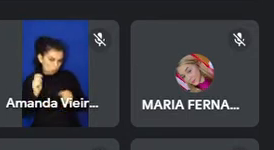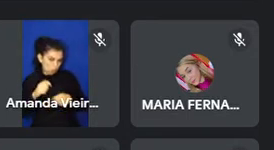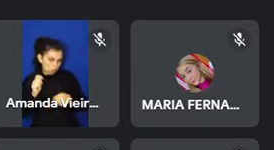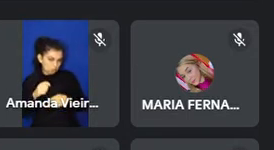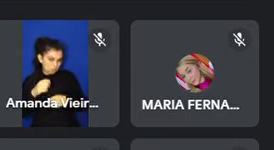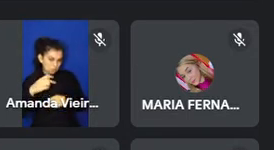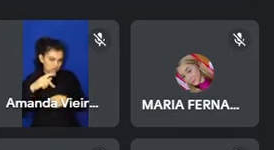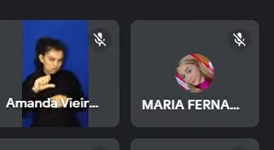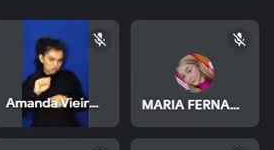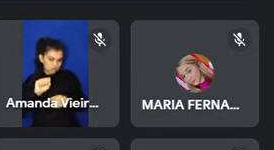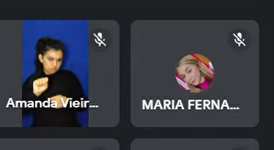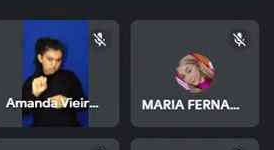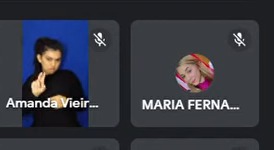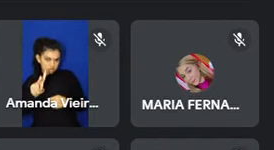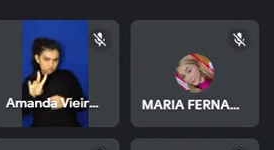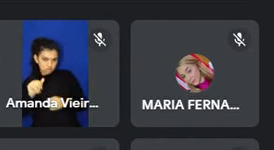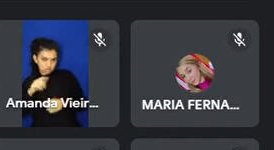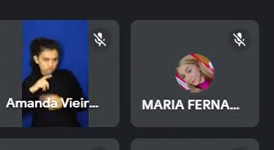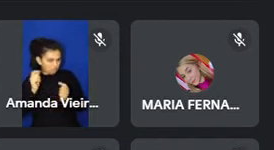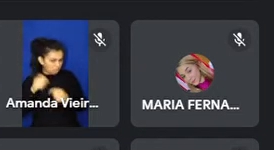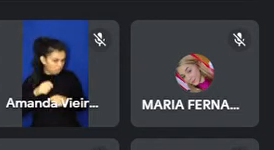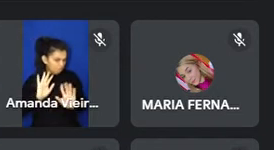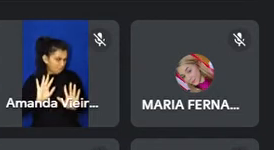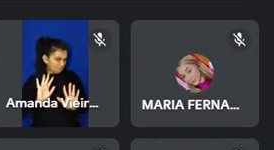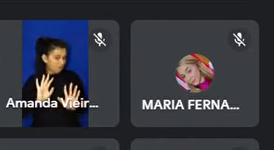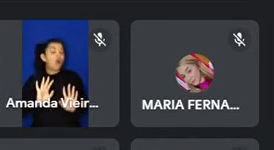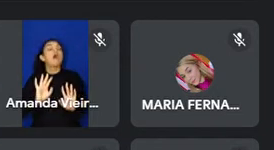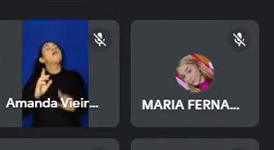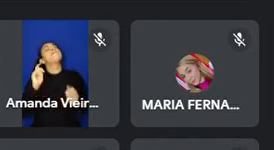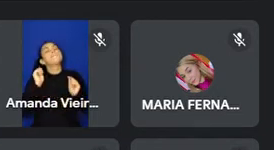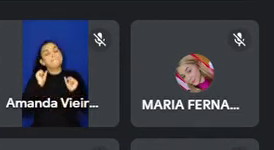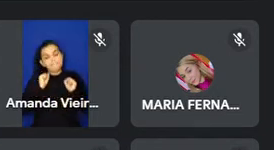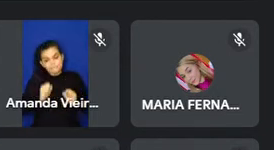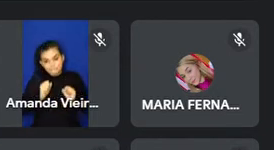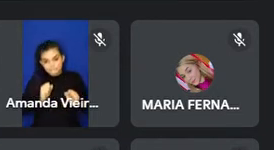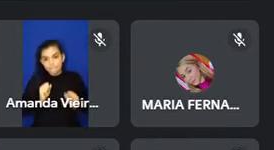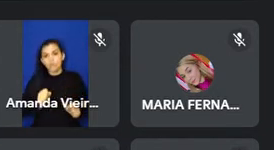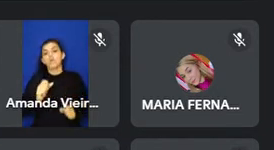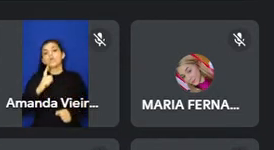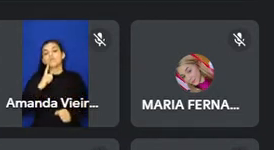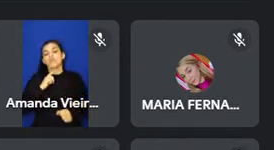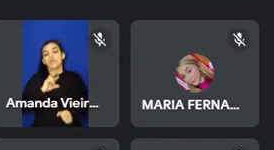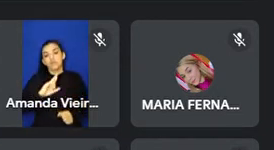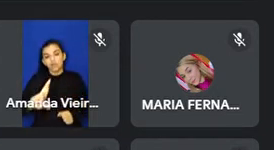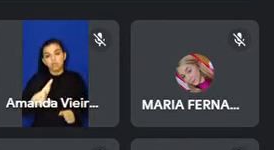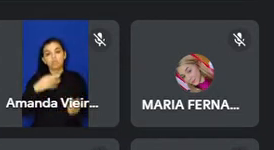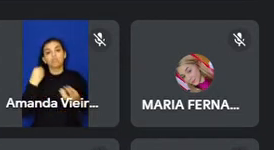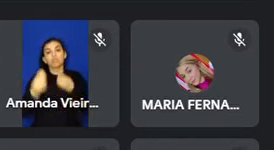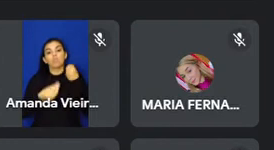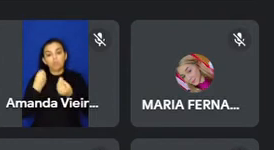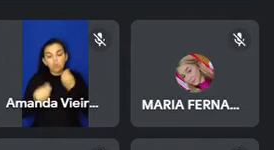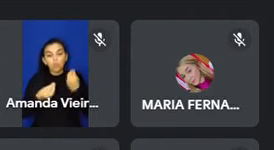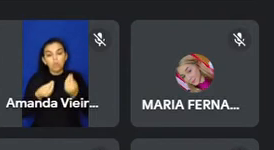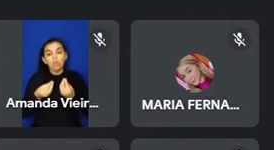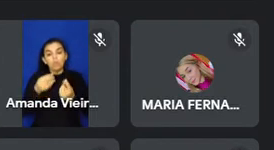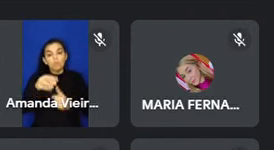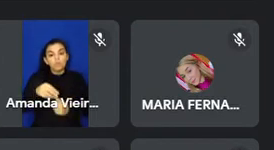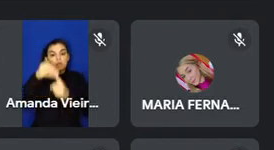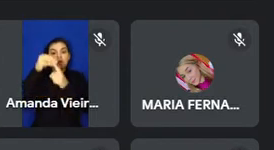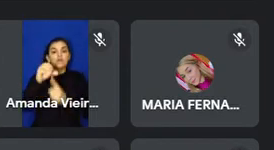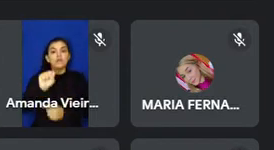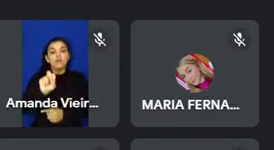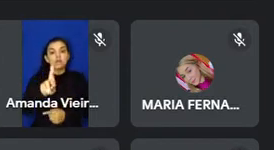um soro? Pode ter reação, principalmente nos soros que são provenientes